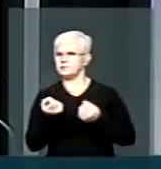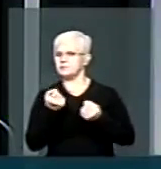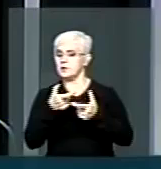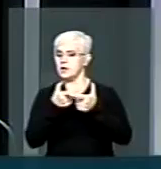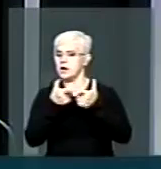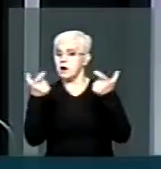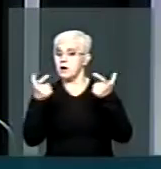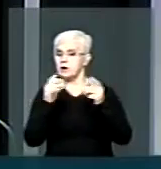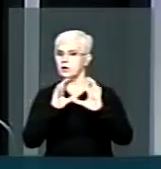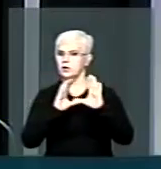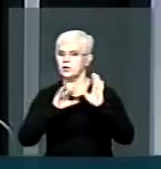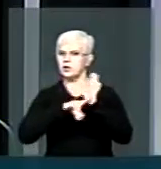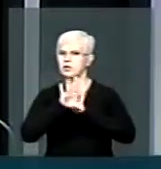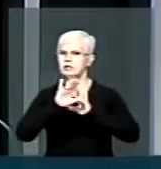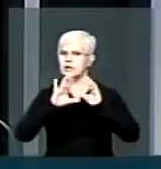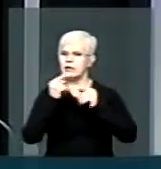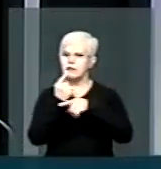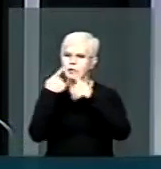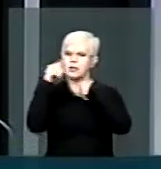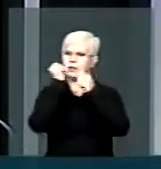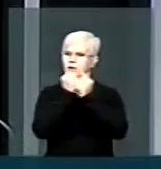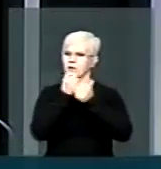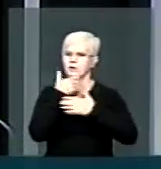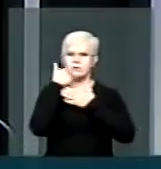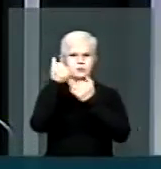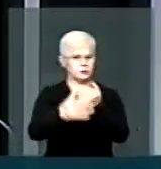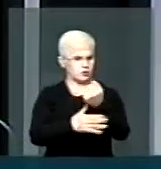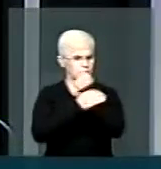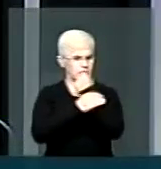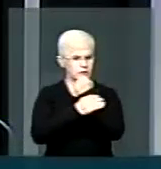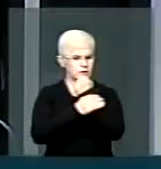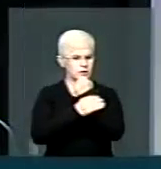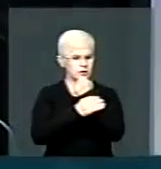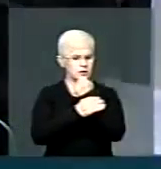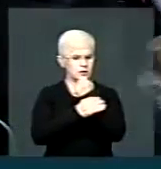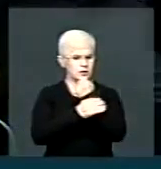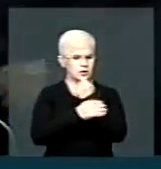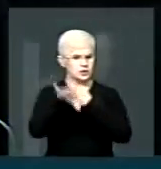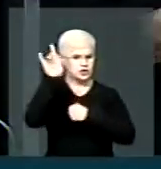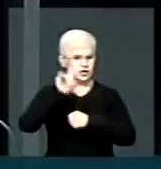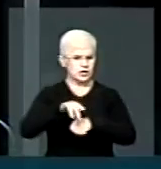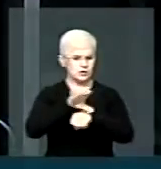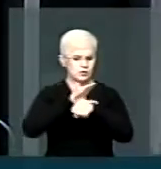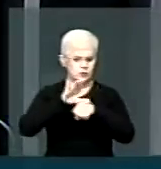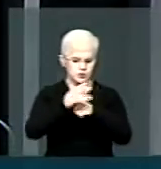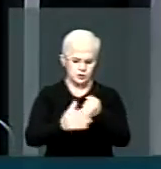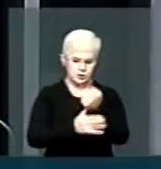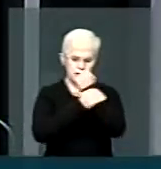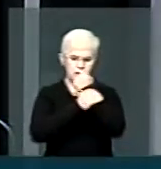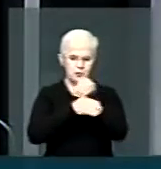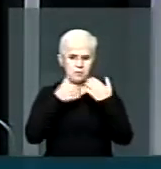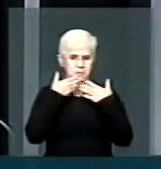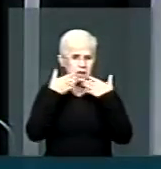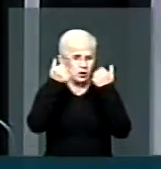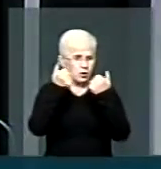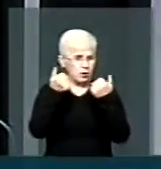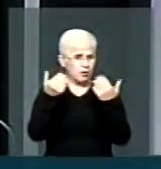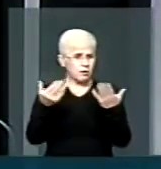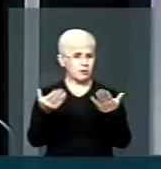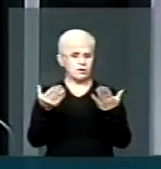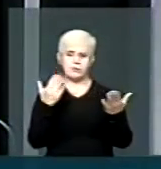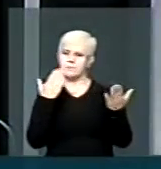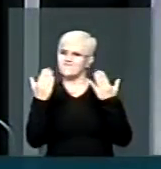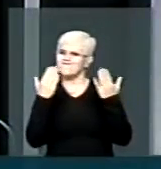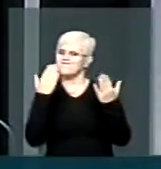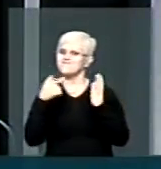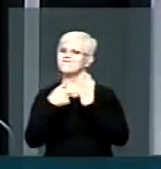ciência e a garantia da segurança como um direito constitucional melhoraram nossos índices de violência? De acordo com os dados apurados